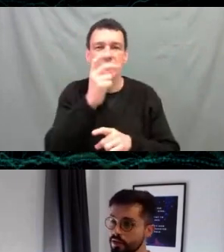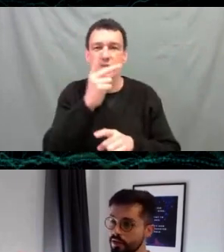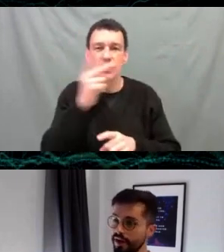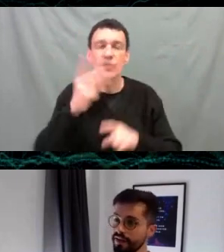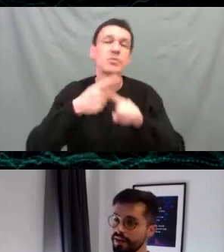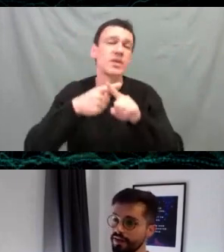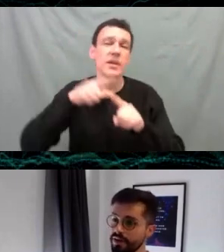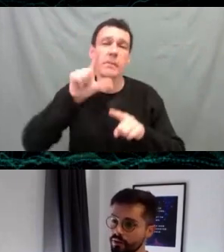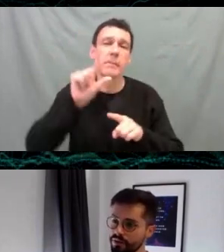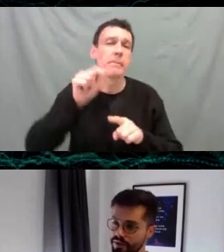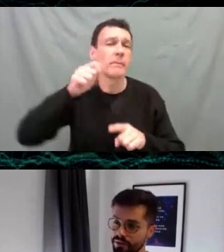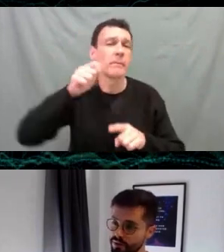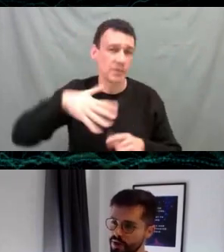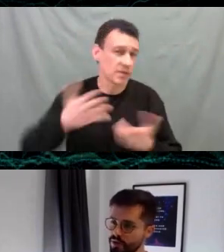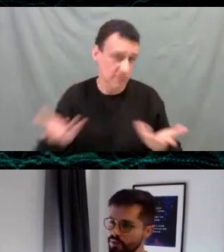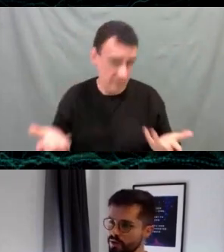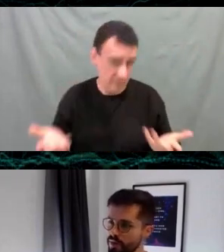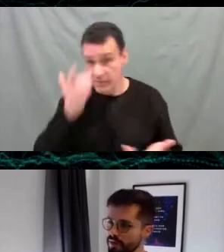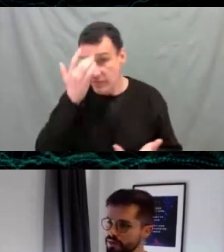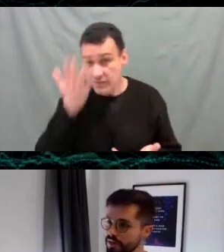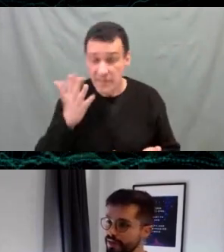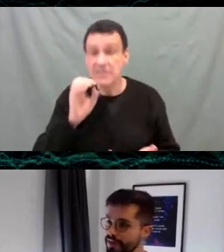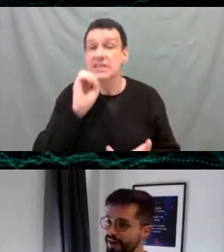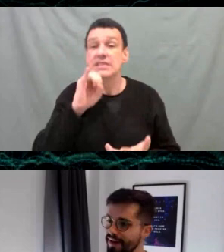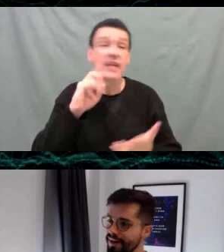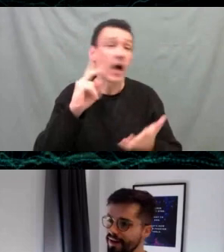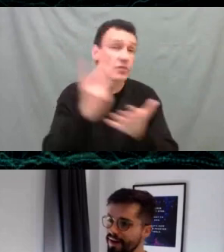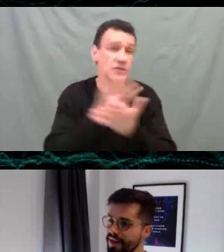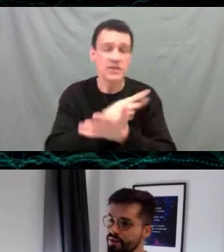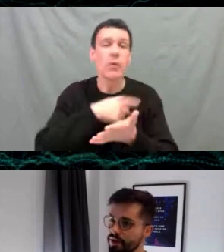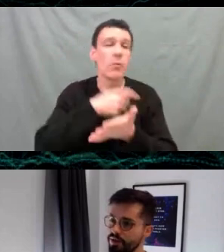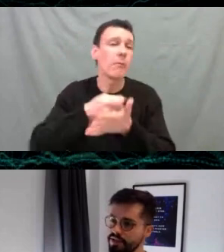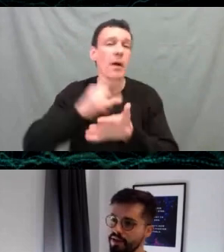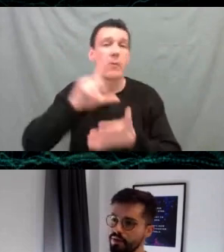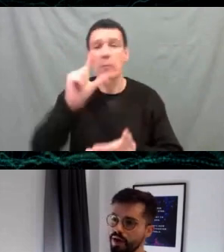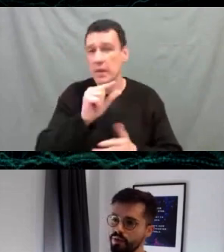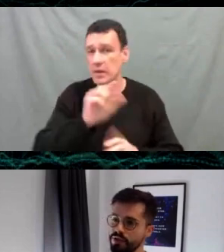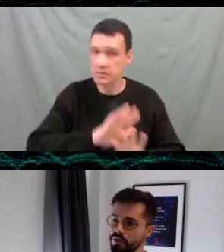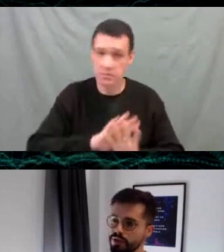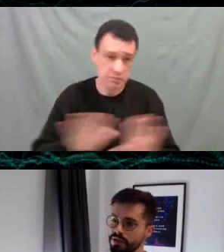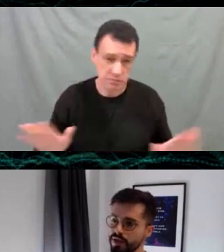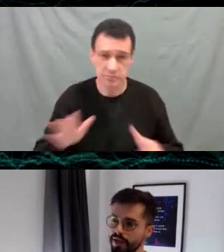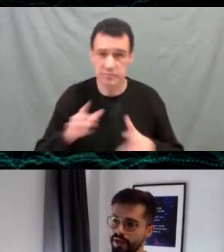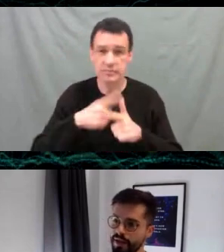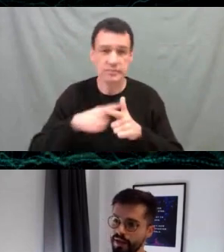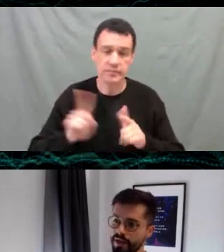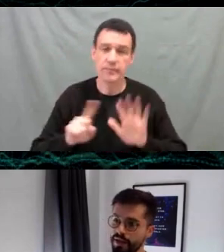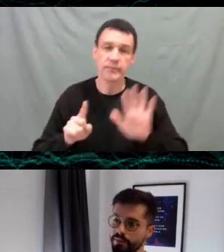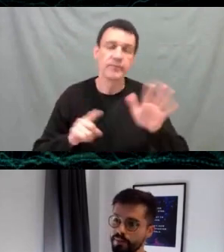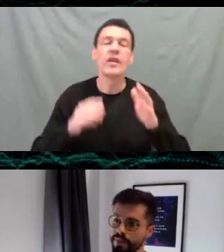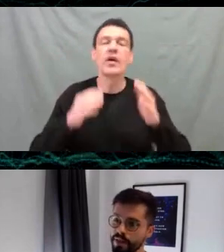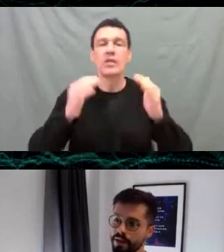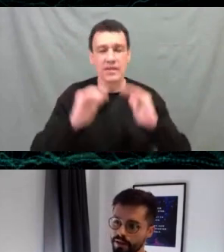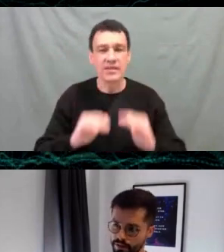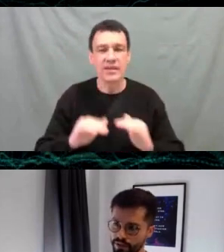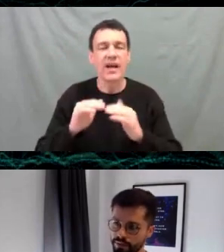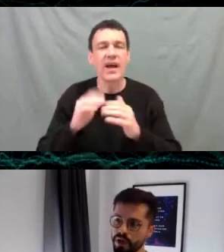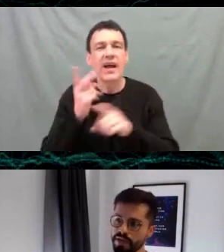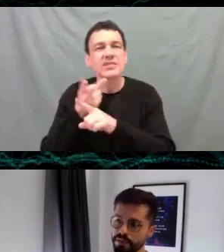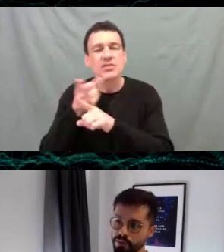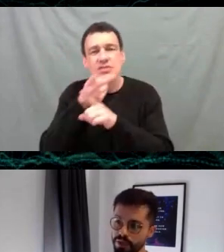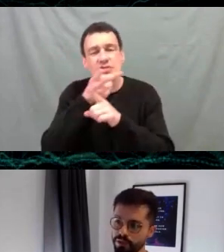é mais baratinha aí o que aconteceu aconteceu alguma coisa pago menos a aí o que acontece aqui ao esforço é